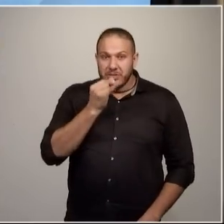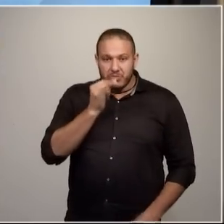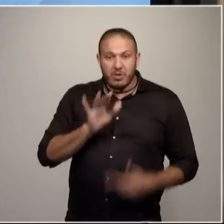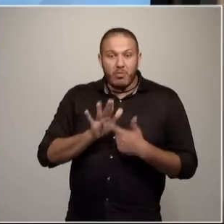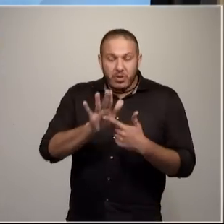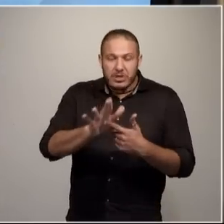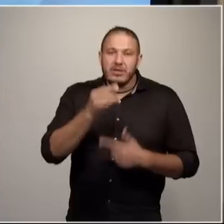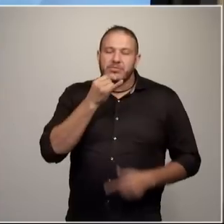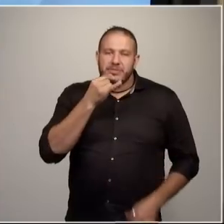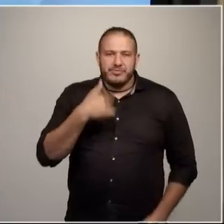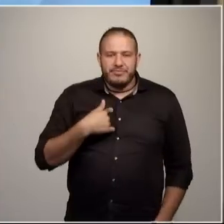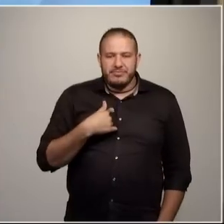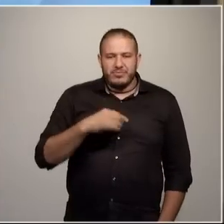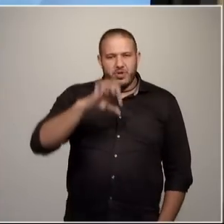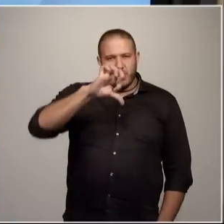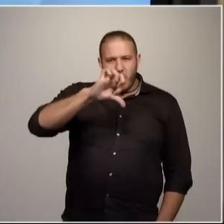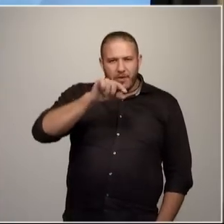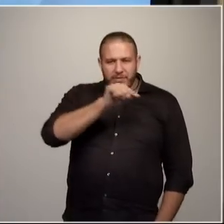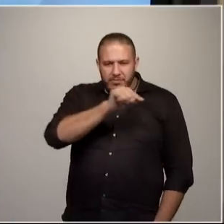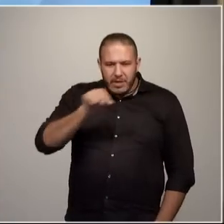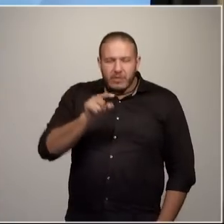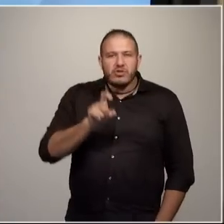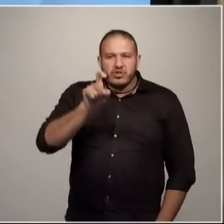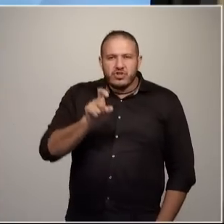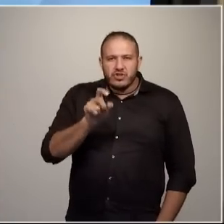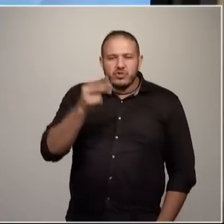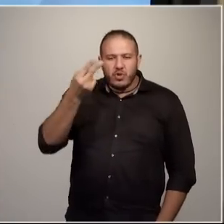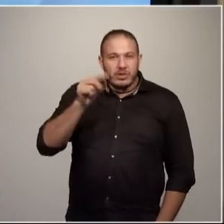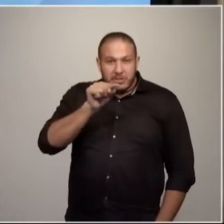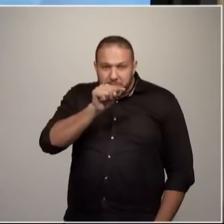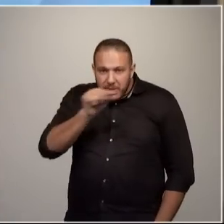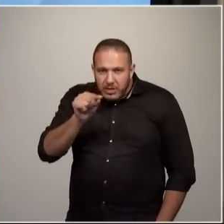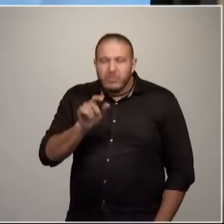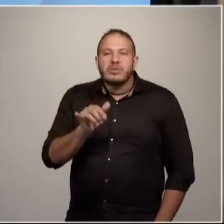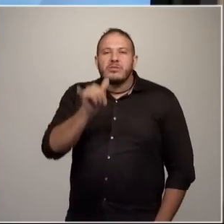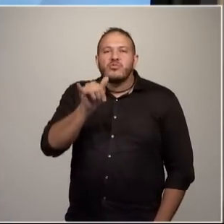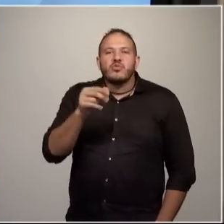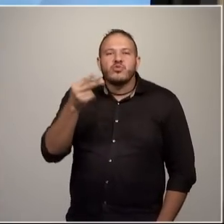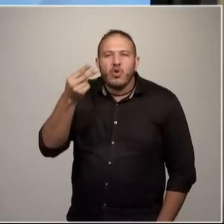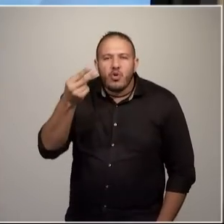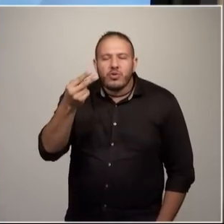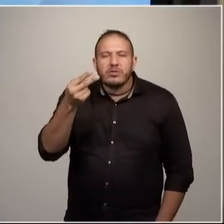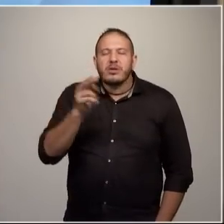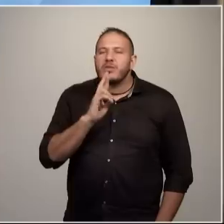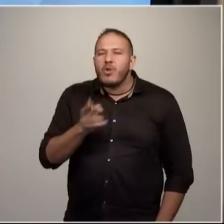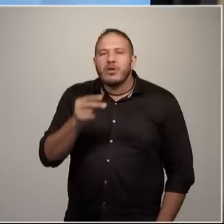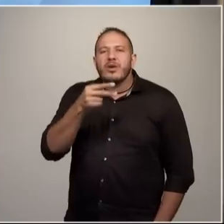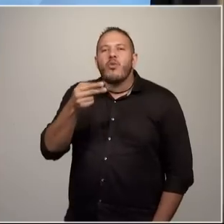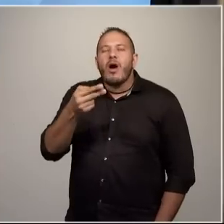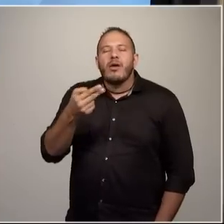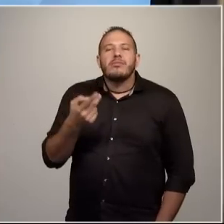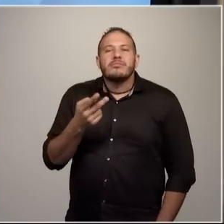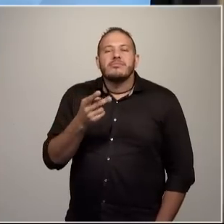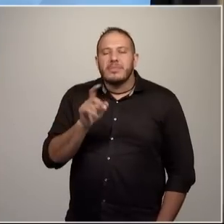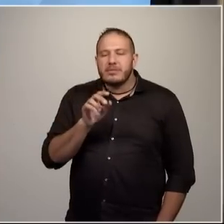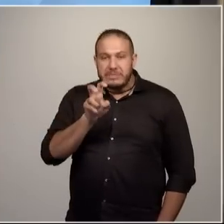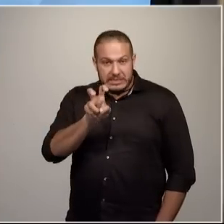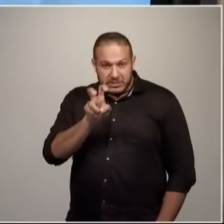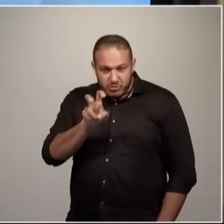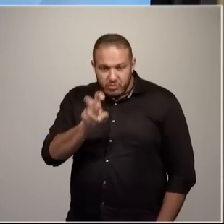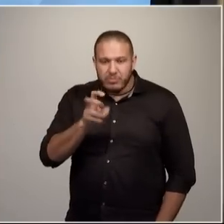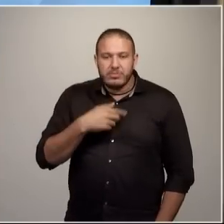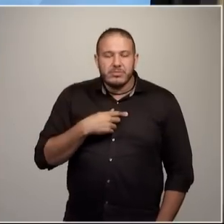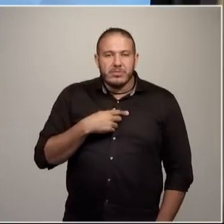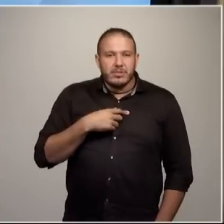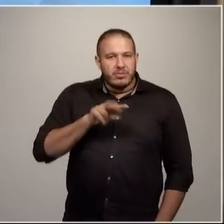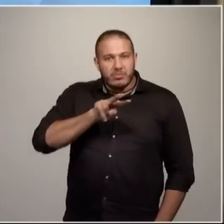fizer 9 menos x2 menos y2 igual a 5, se eu fizer, passa para cá,